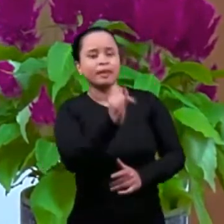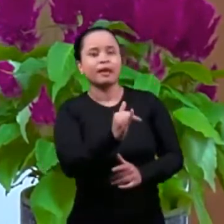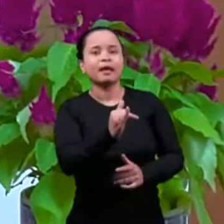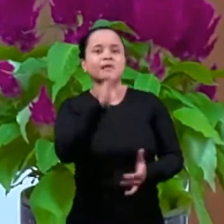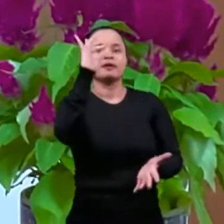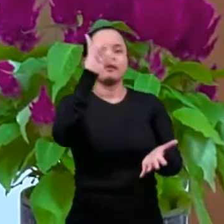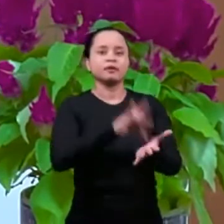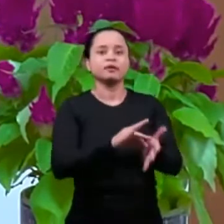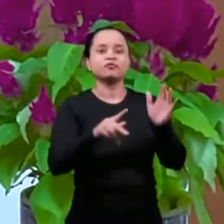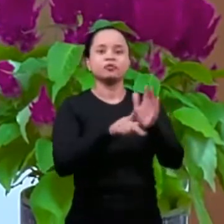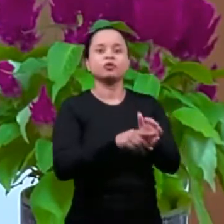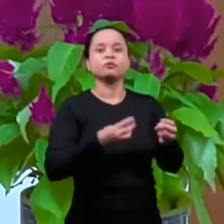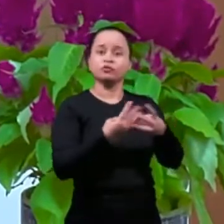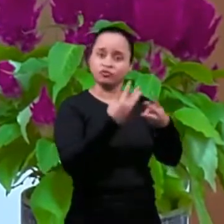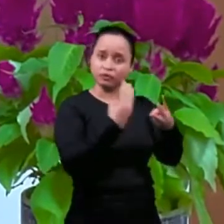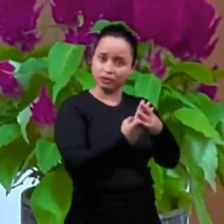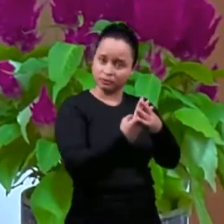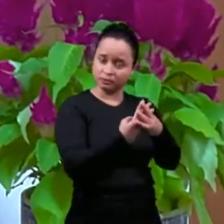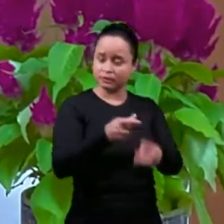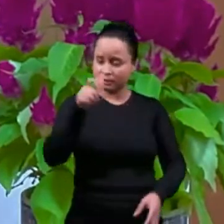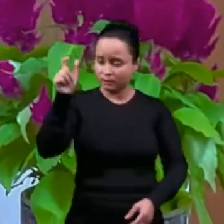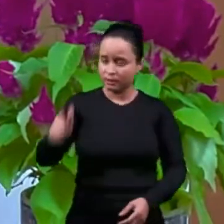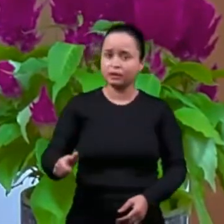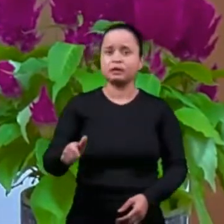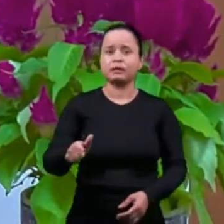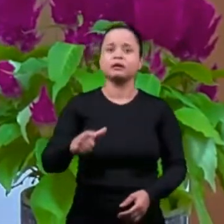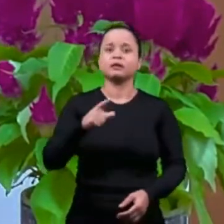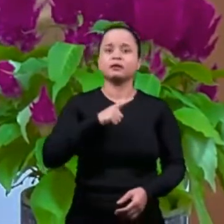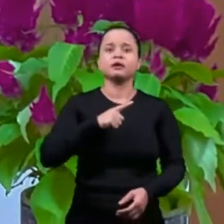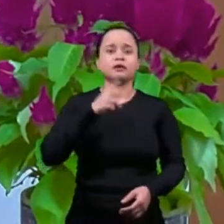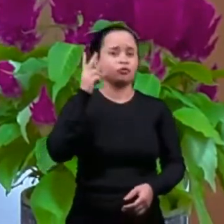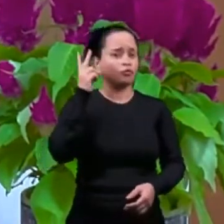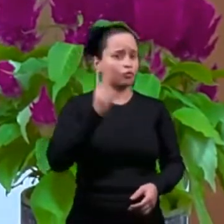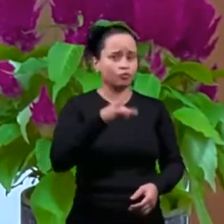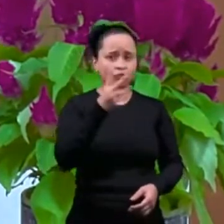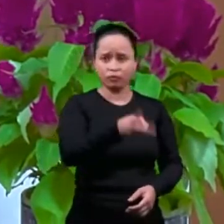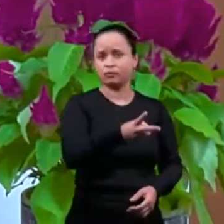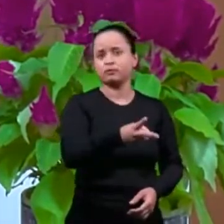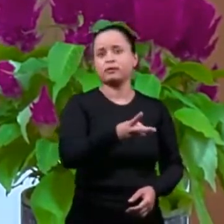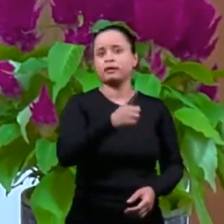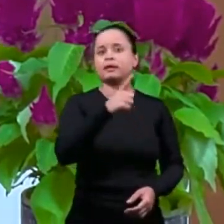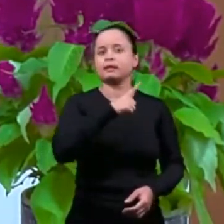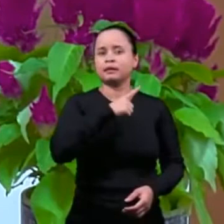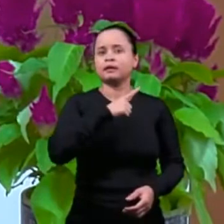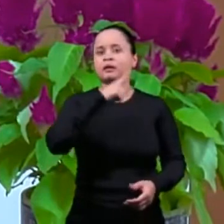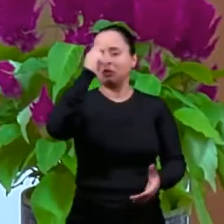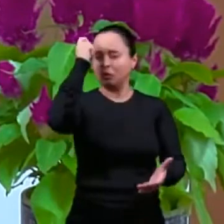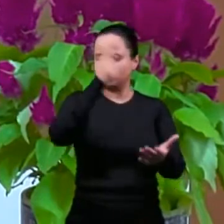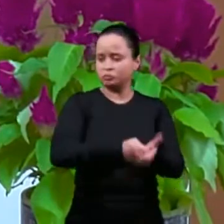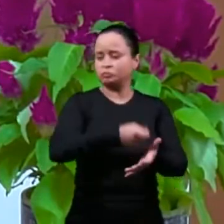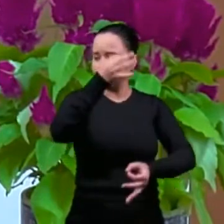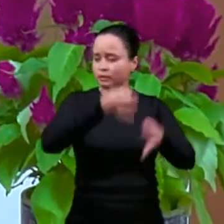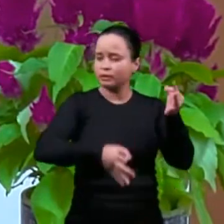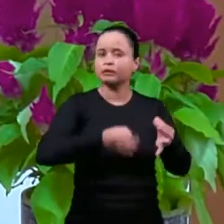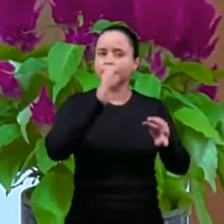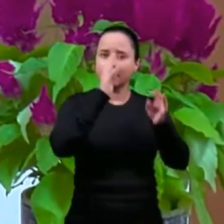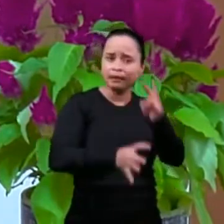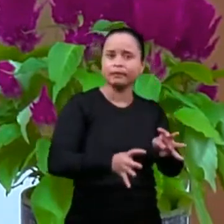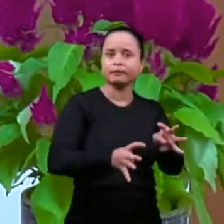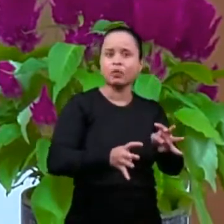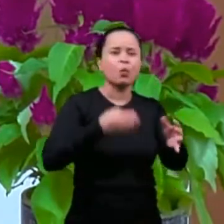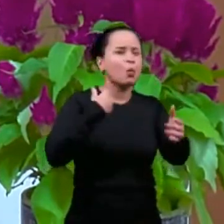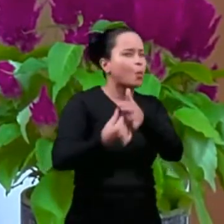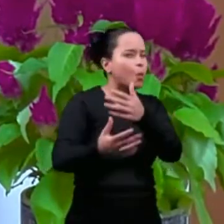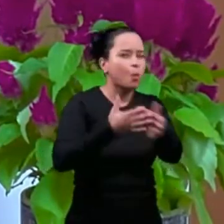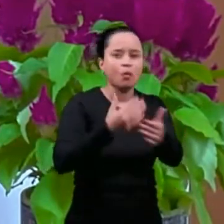ser condenado. Se ele dissesse a verdade dos romanos, ele seria condenado. Qualquer verdade que Jesus